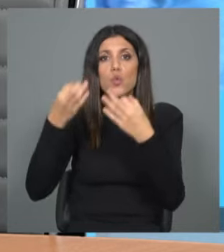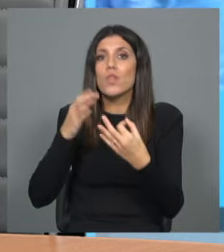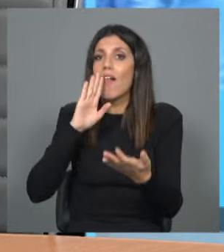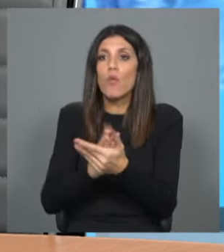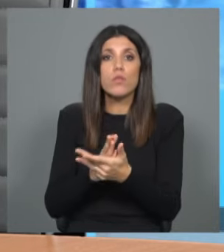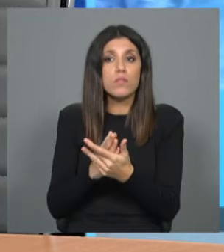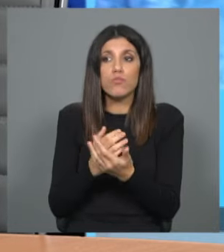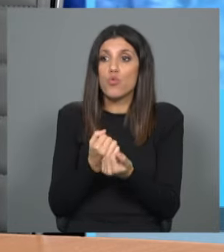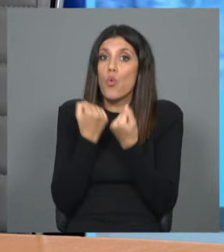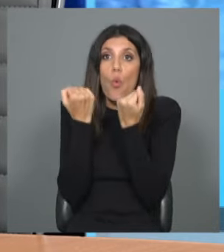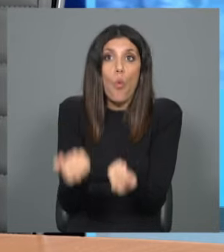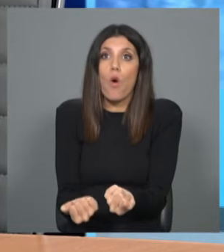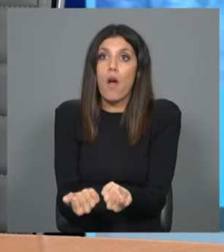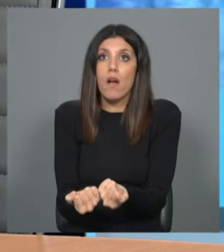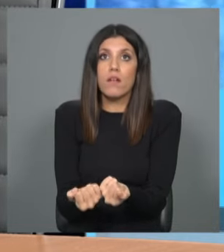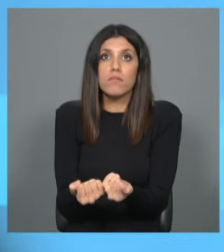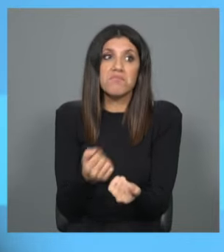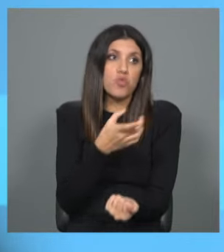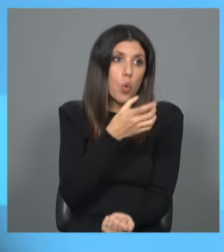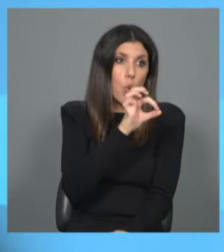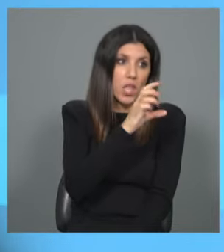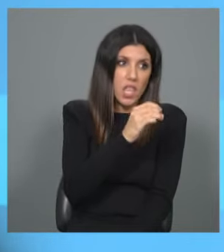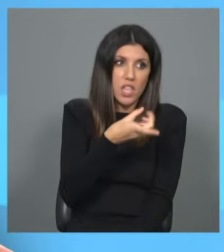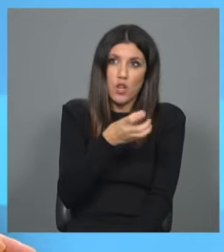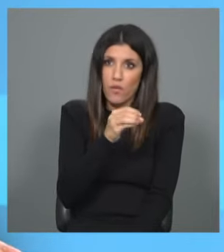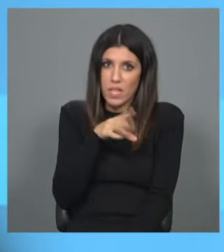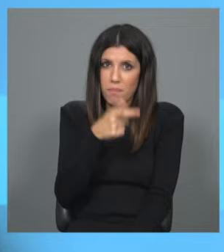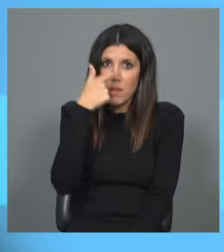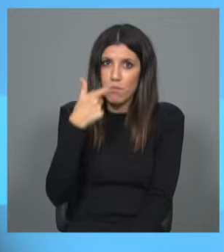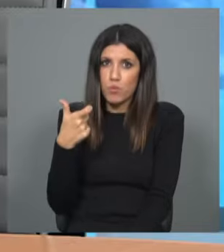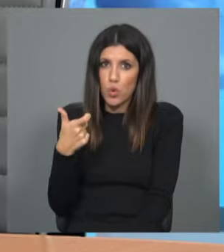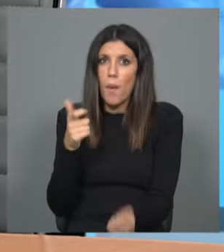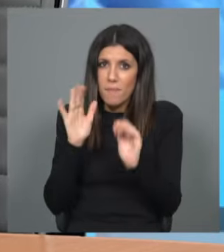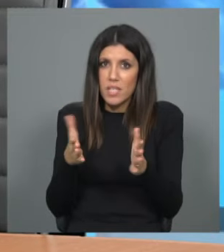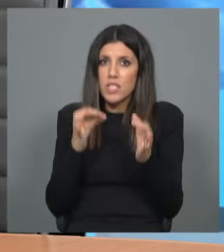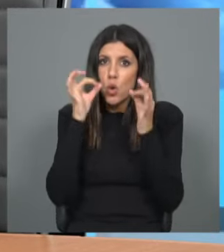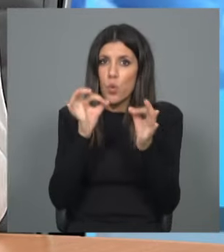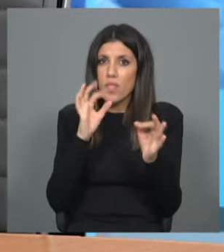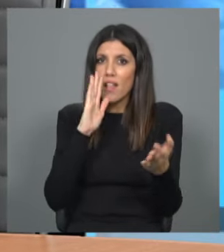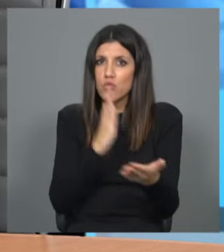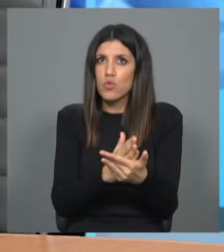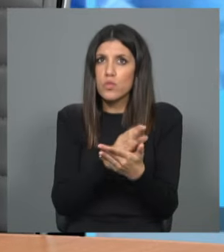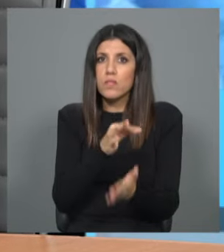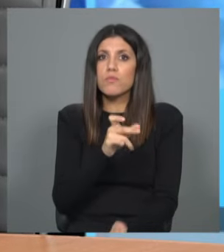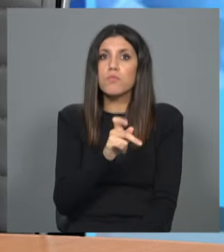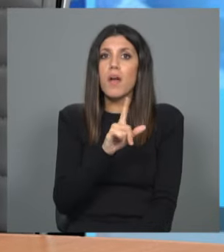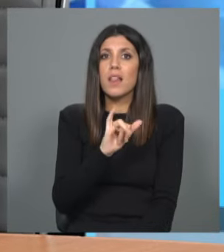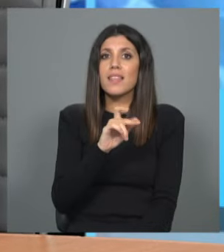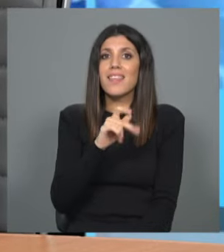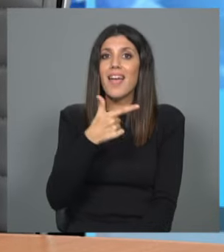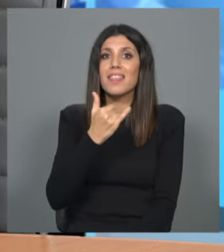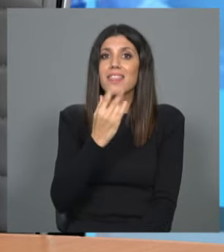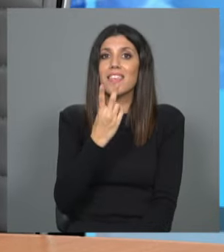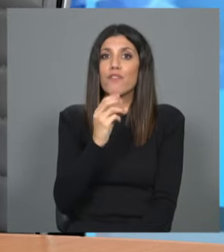cuidados. Precisariam dele 80, 90 mil pessoas? Precisam desses cuidados? Sim, 80, 90, 100 mil pessoas é o que diz o plano estratégico, numa